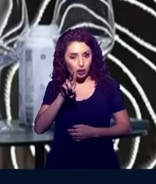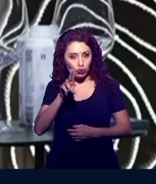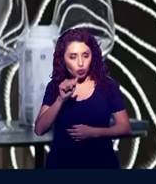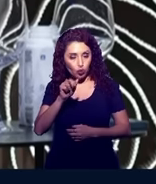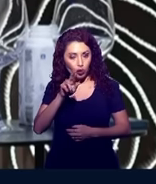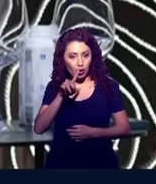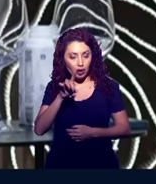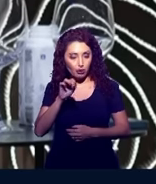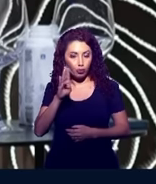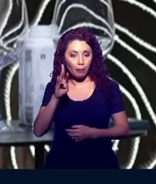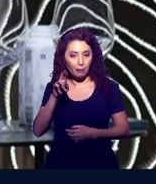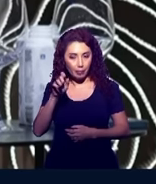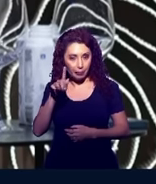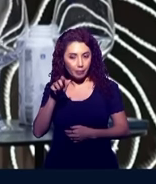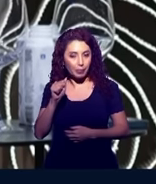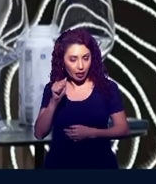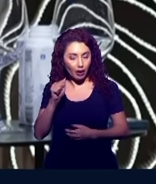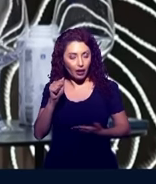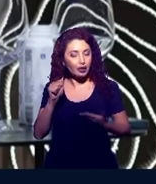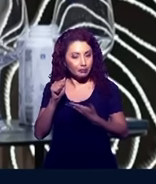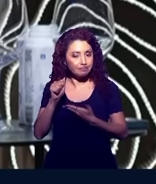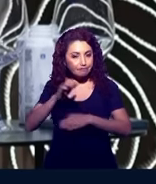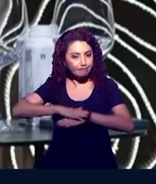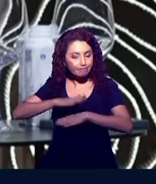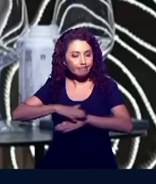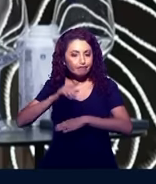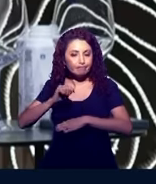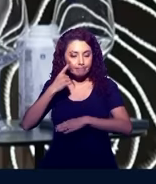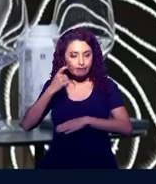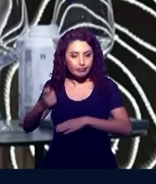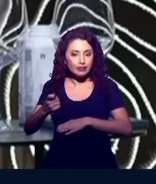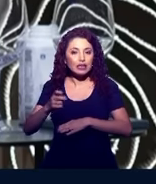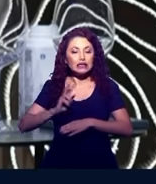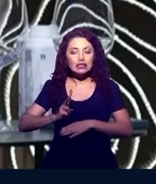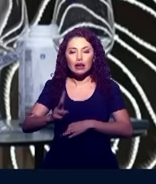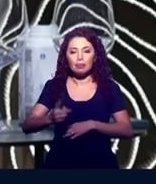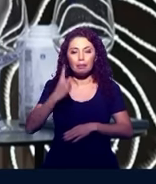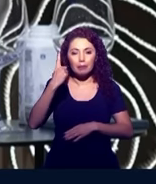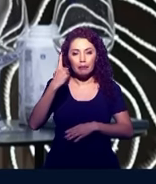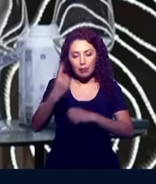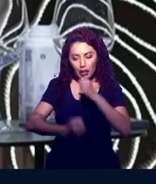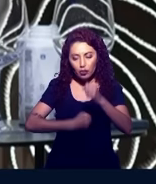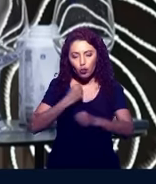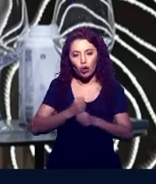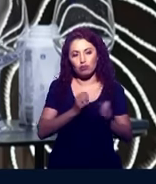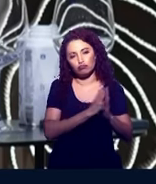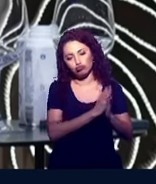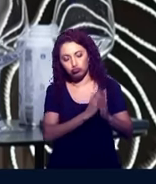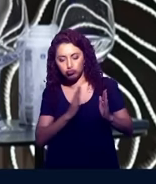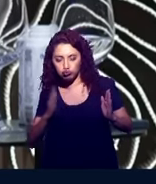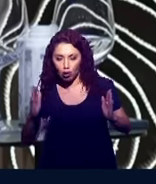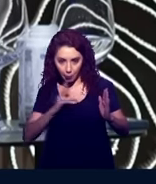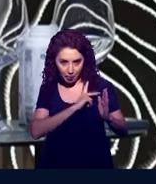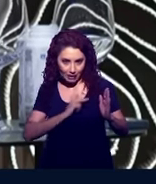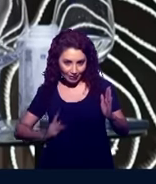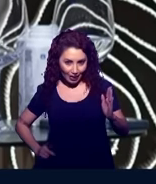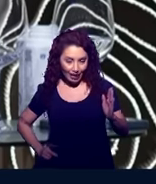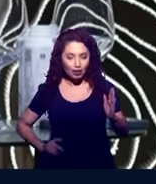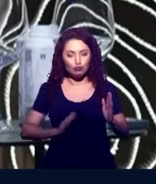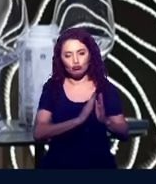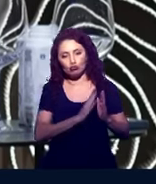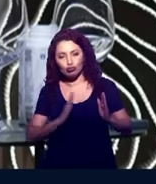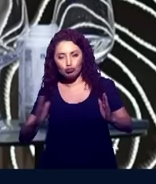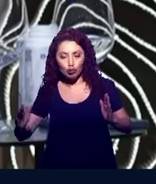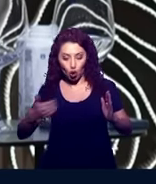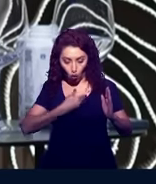que eu acho que vai ser muito interessante que todo o primeiro ano de Mandato presidencial o governo tem que fazer